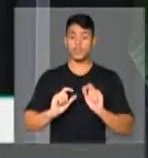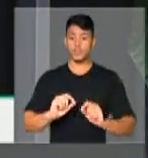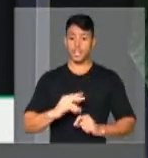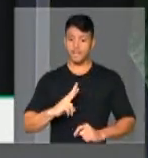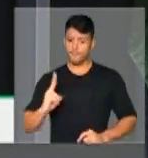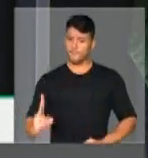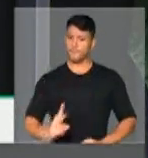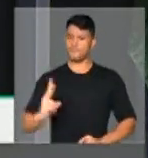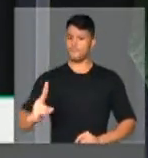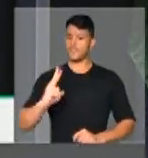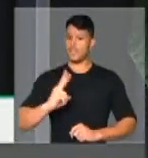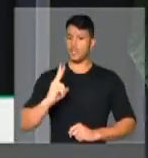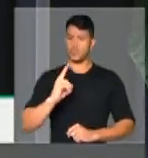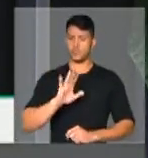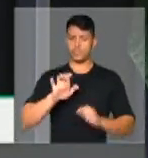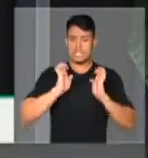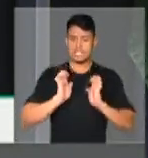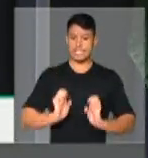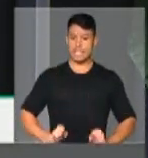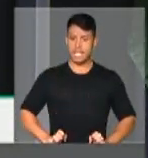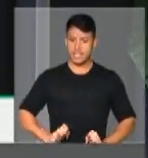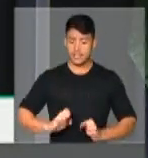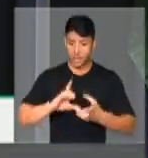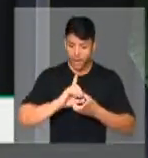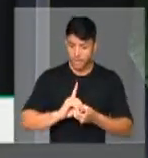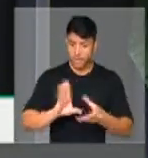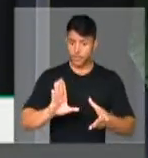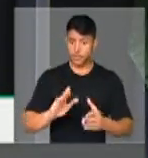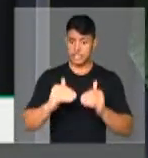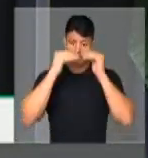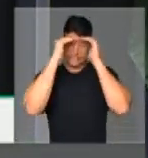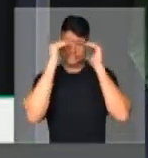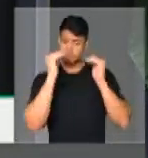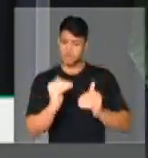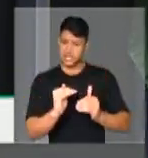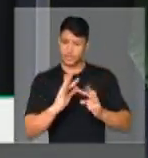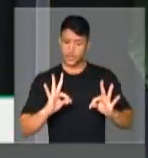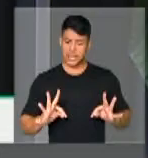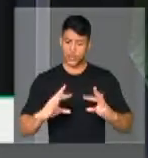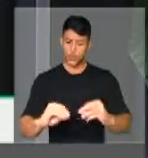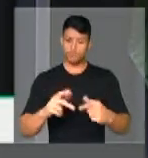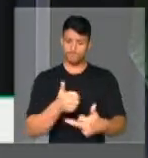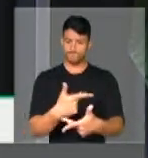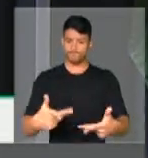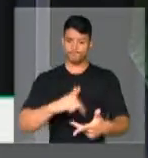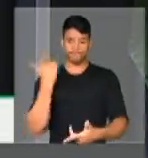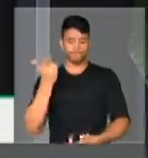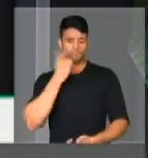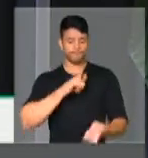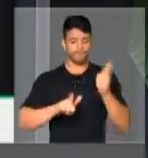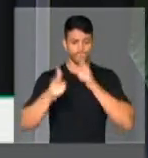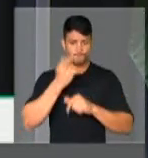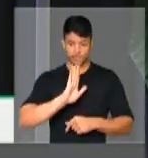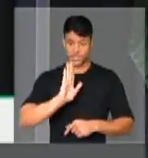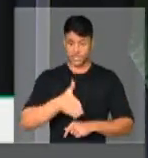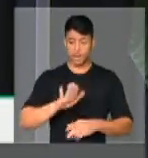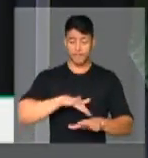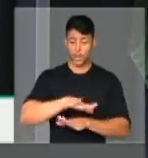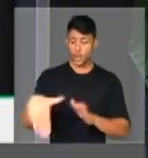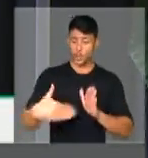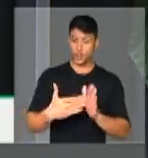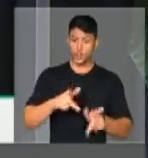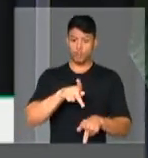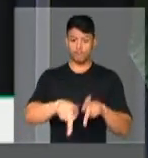republicana, da democracia, do respeito às conquistas dos direitos para toda a população pobre desse país